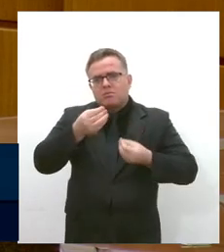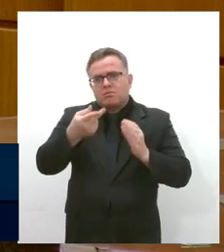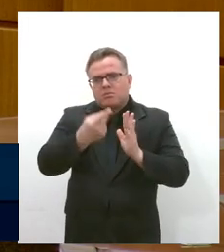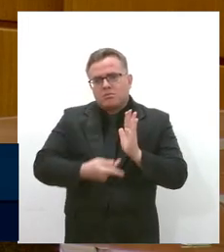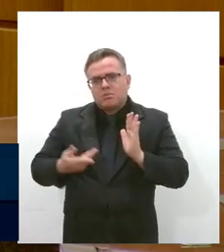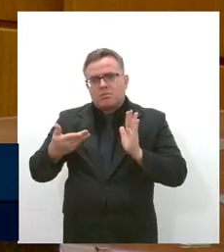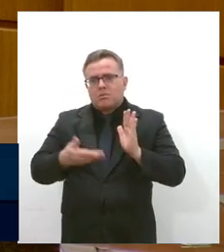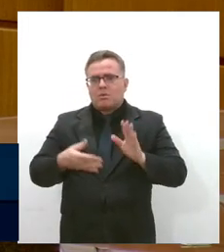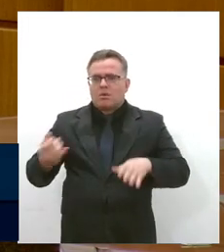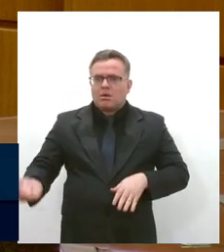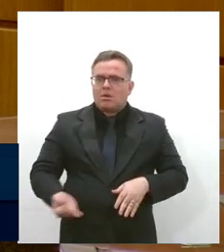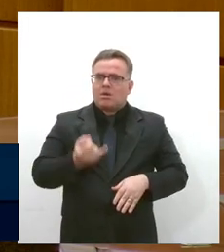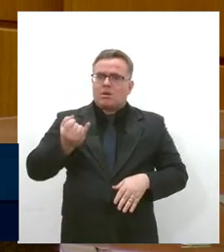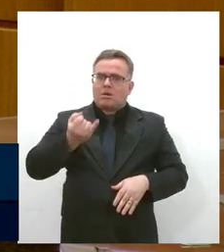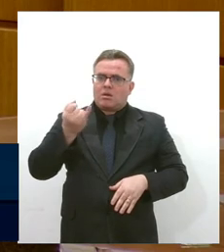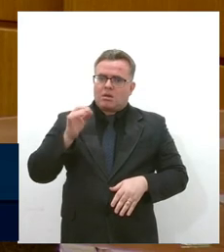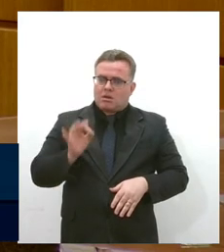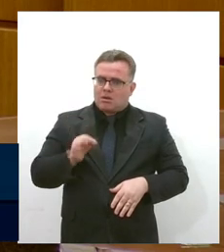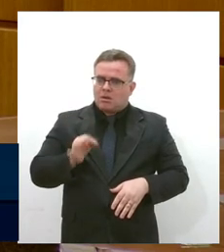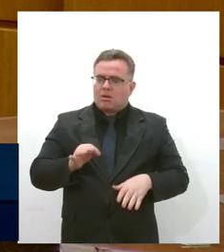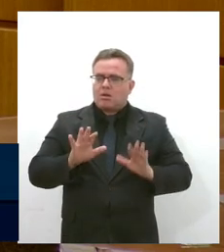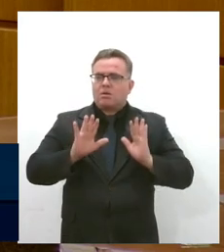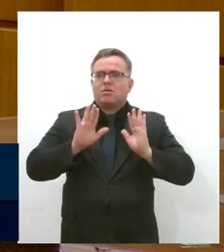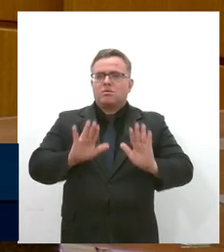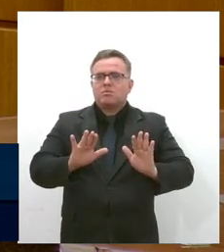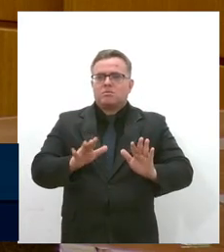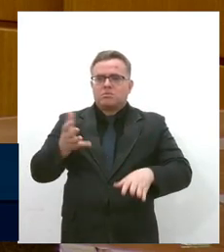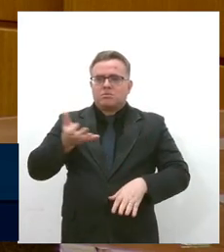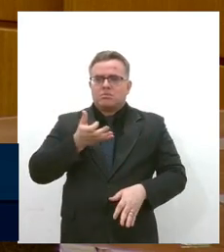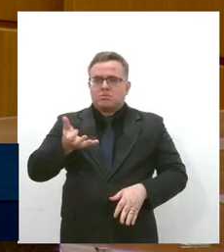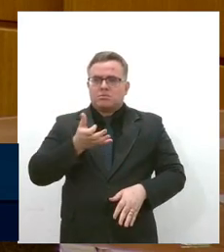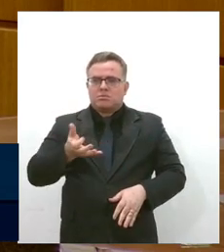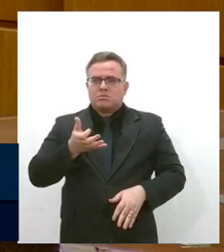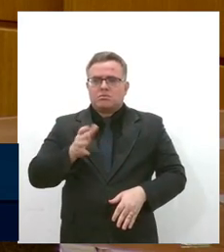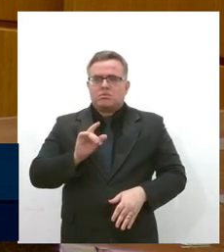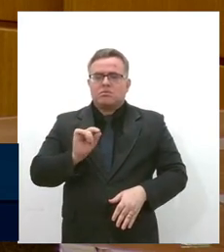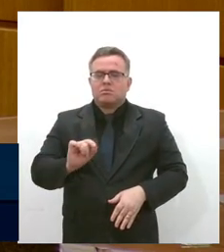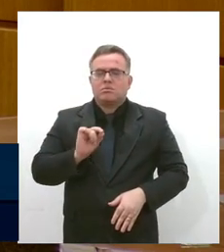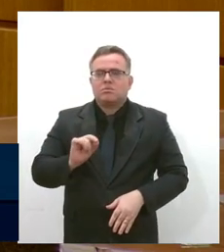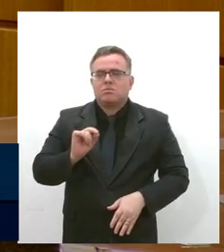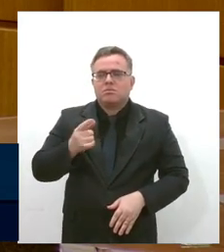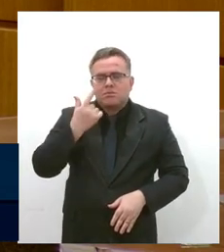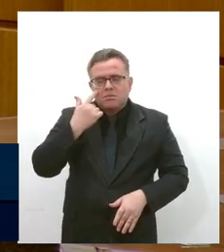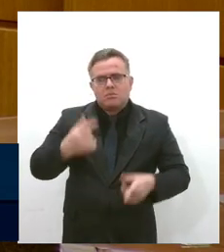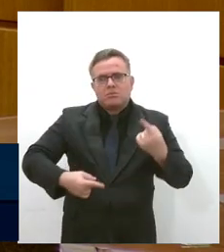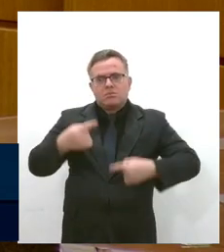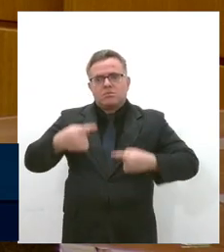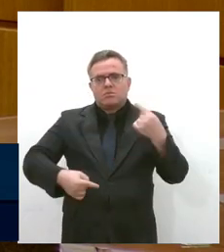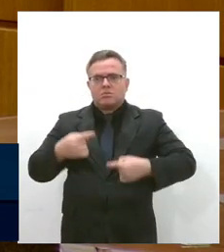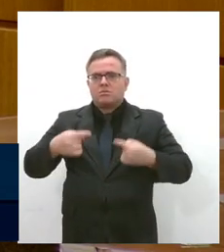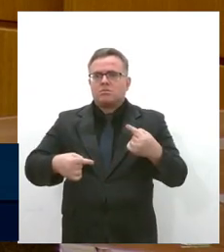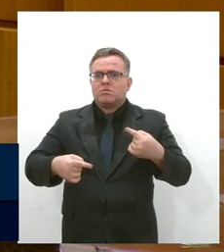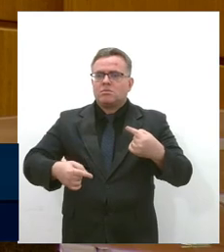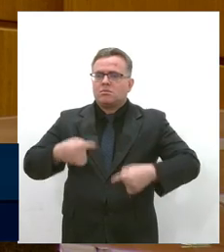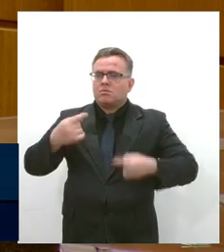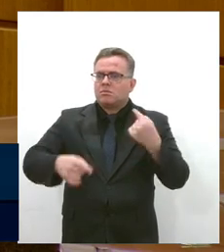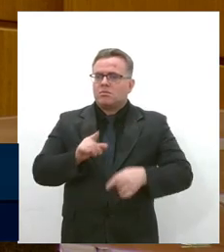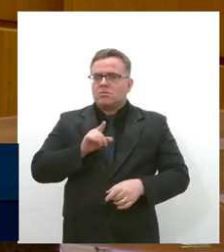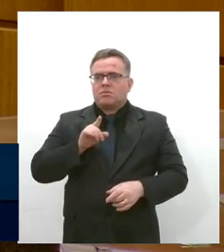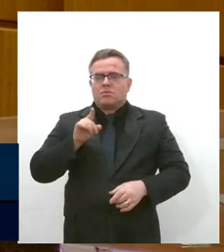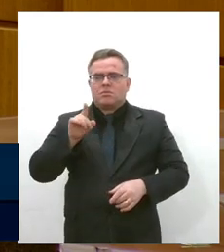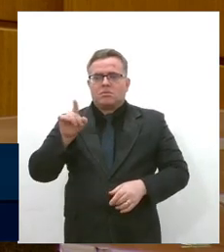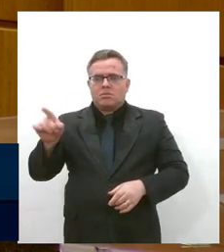importância. Mas eu quero me reportar em relação ao debate da Band, e que os presidenciáveis tiveram a